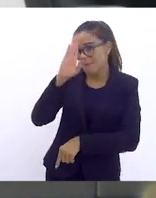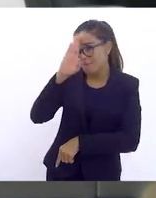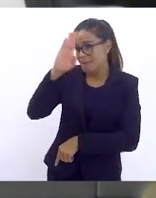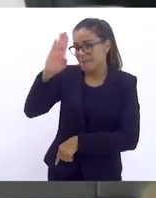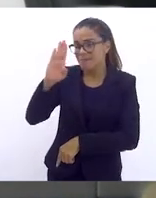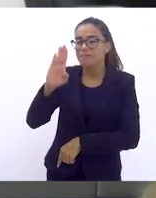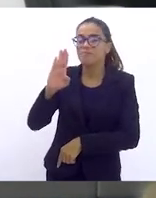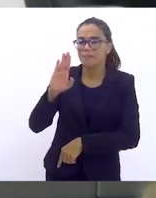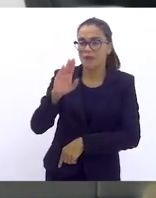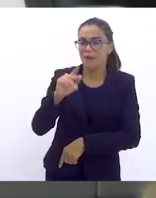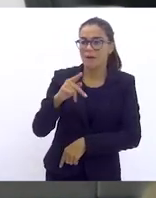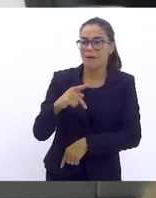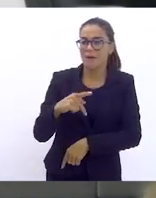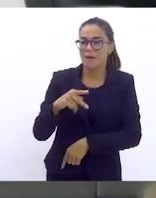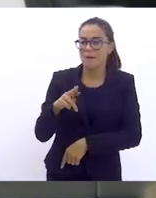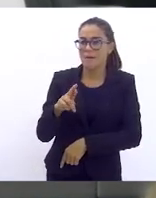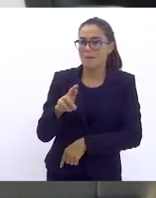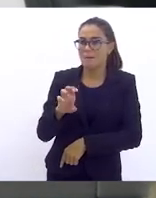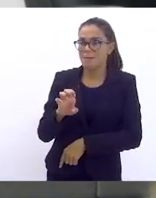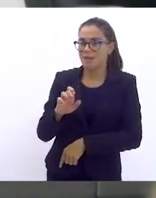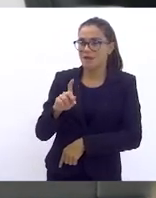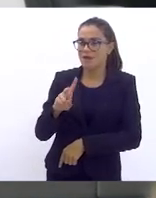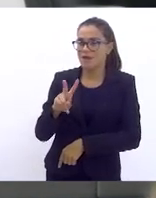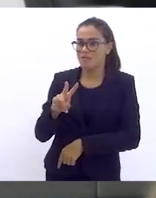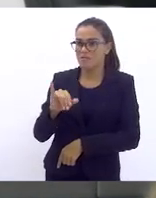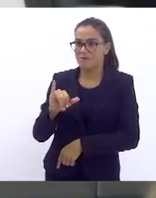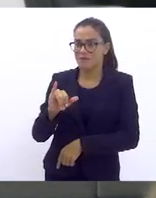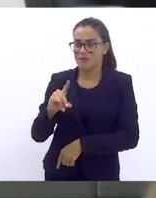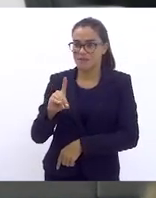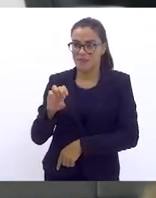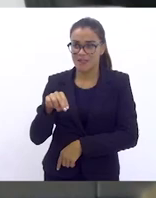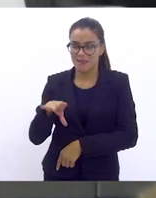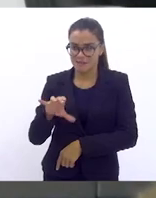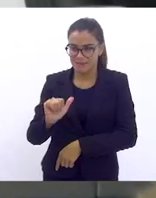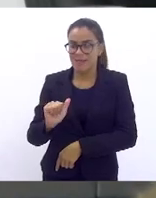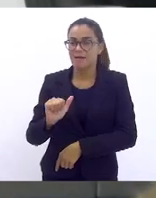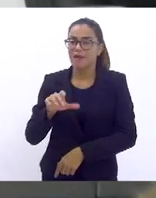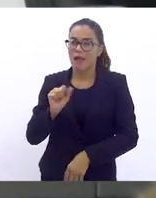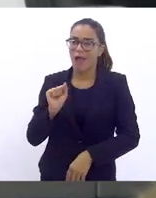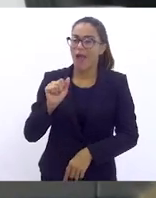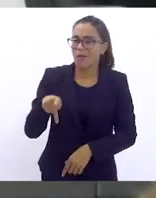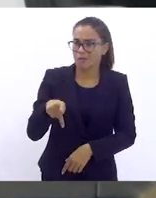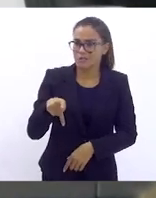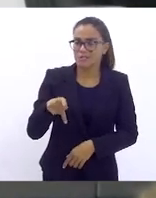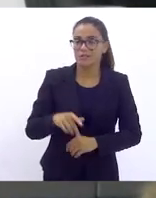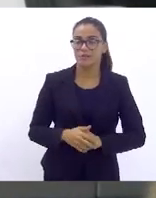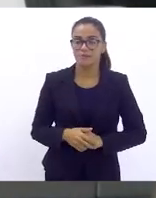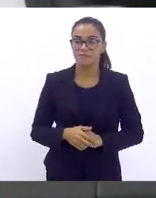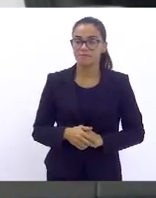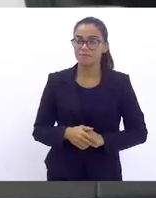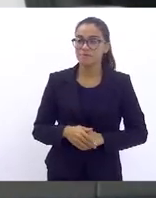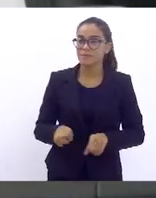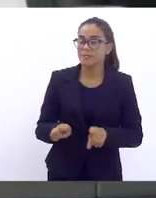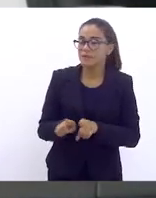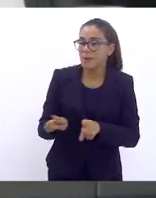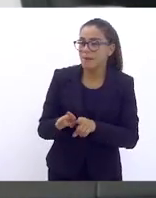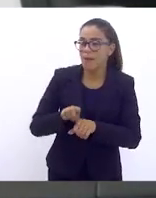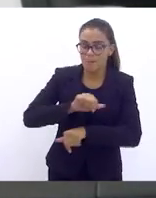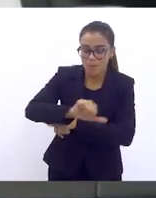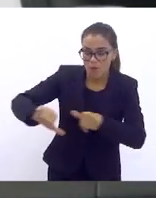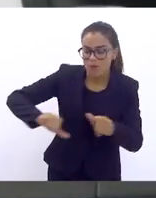que a capacidade das pessoas terem dignidade ao fim da sua vida aceleração das mudanças